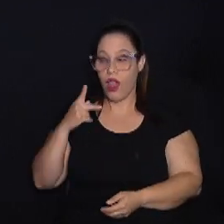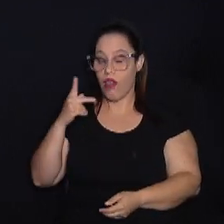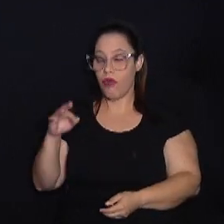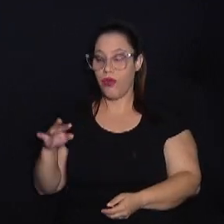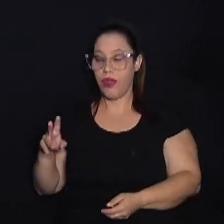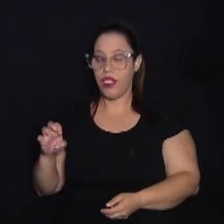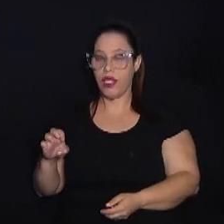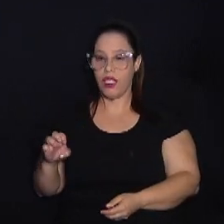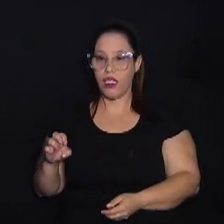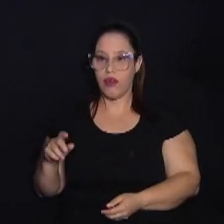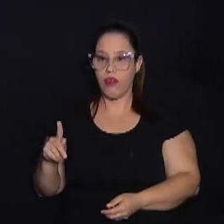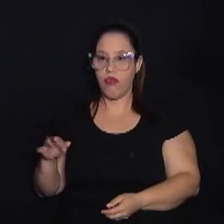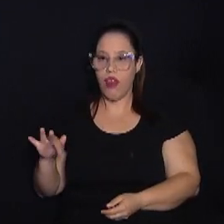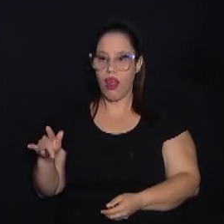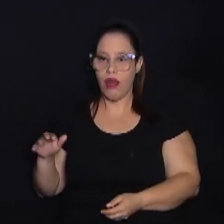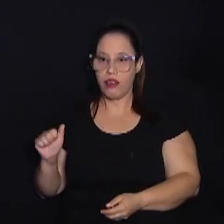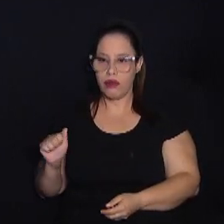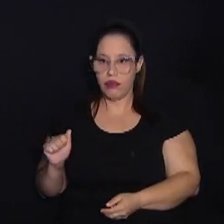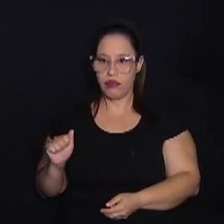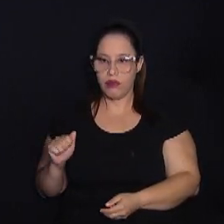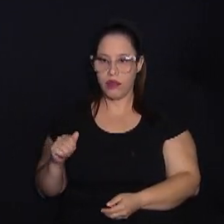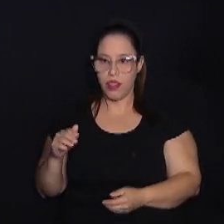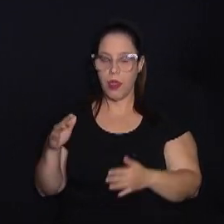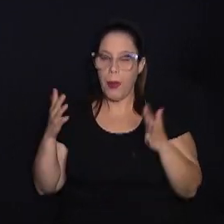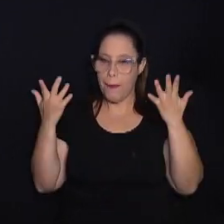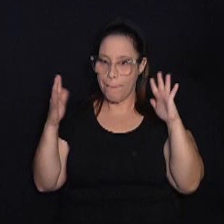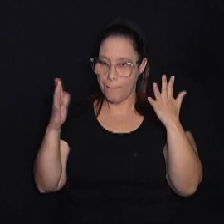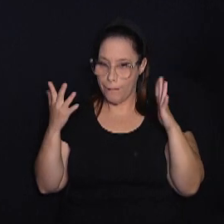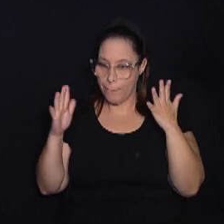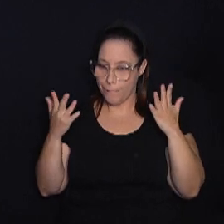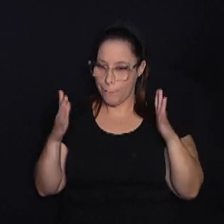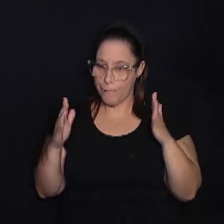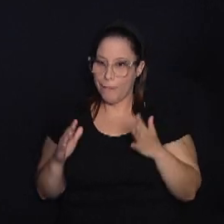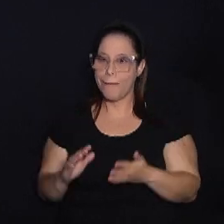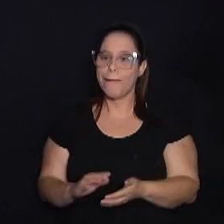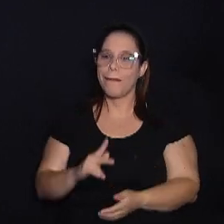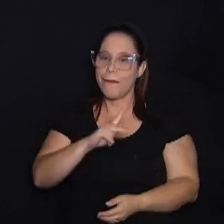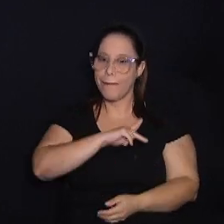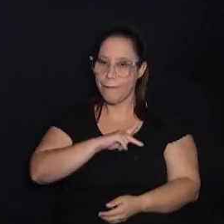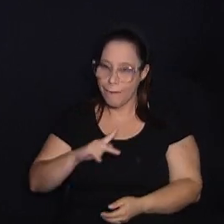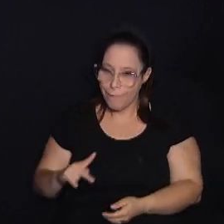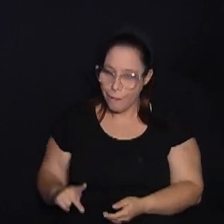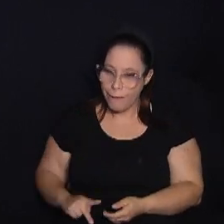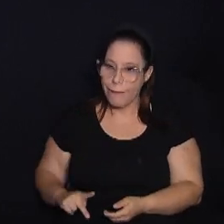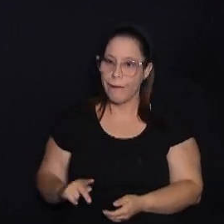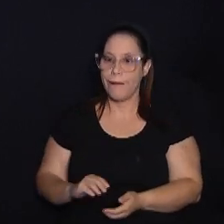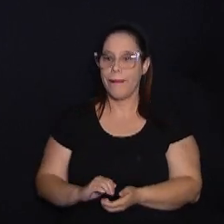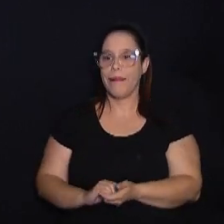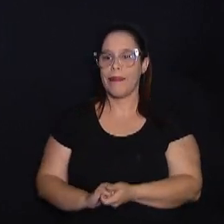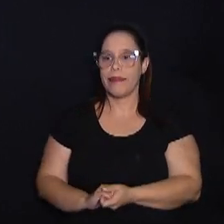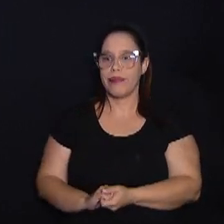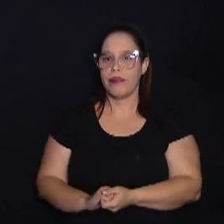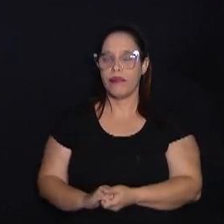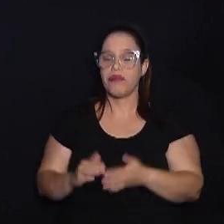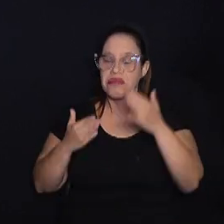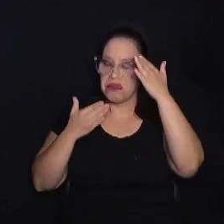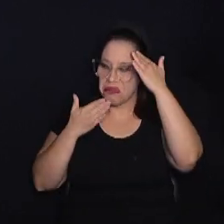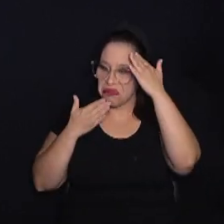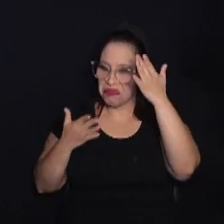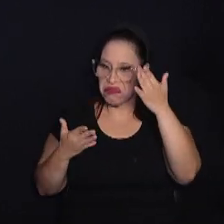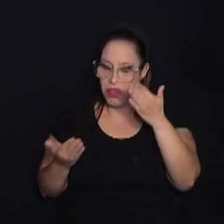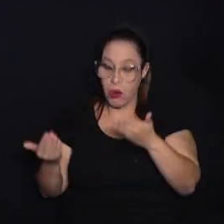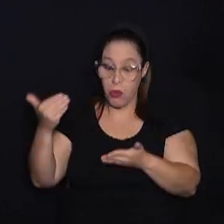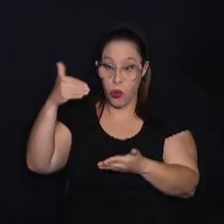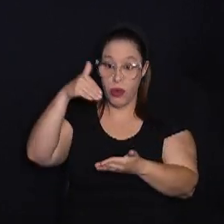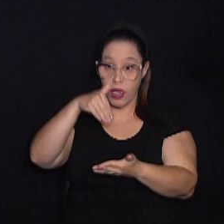Augusto, quando ela, né, parabenizou, meu querido presidente, ela parabenizou e agradeceu por trazer